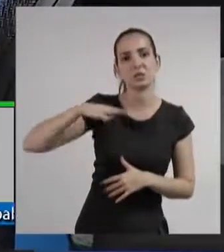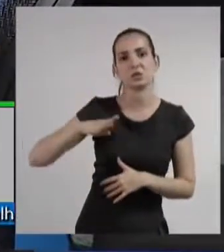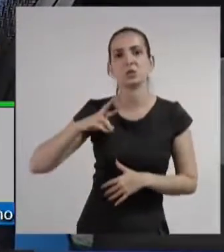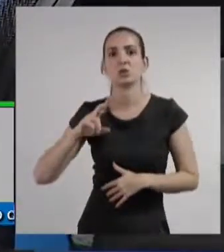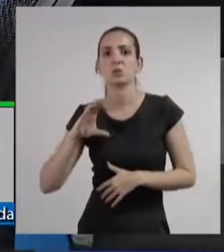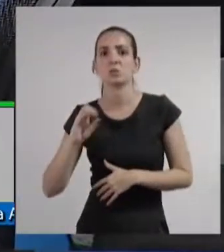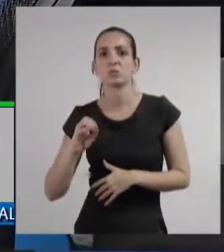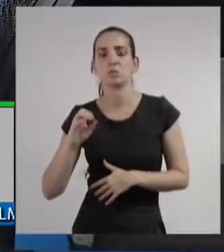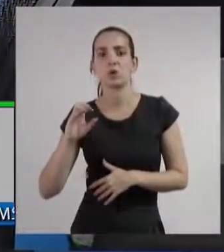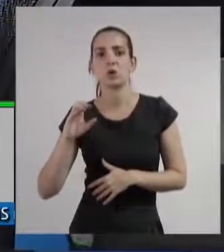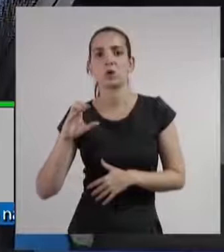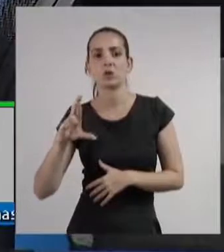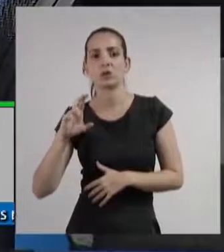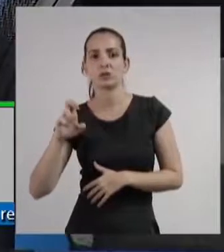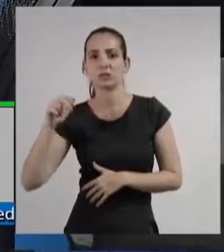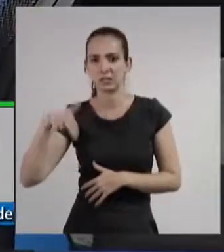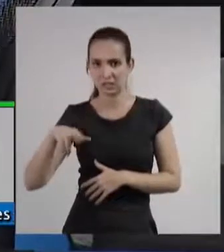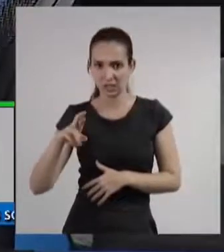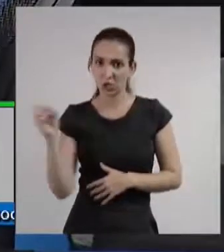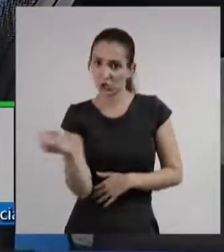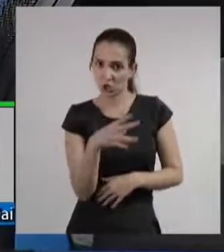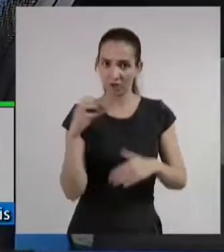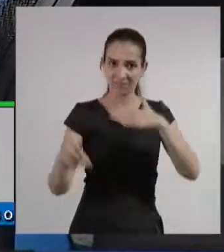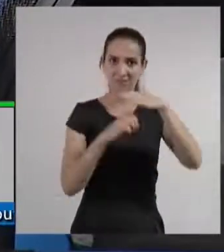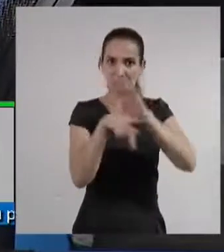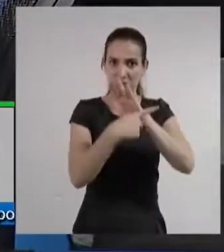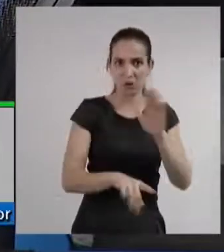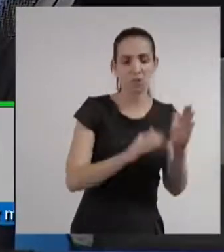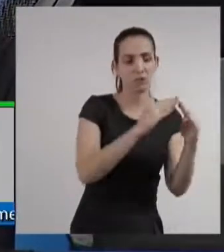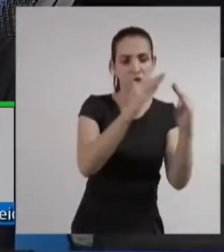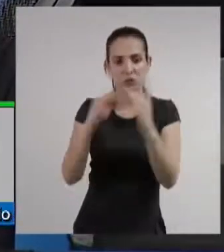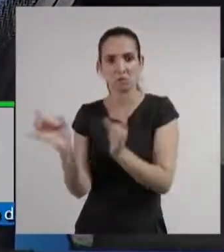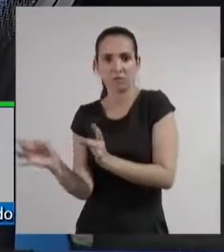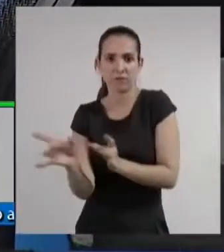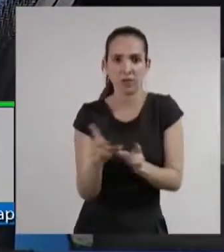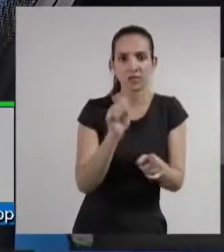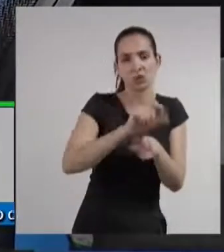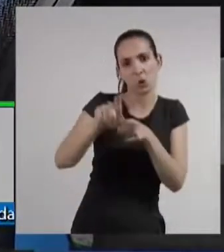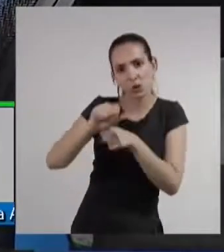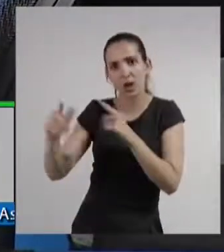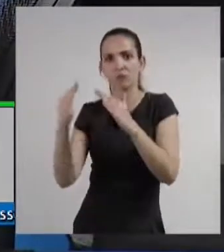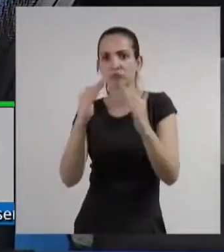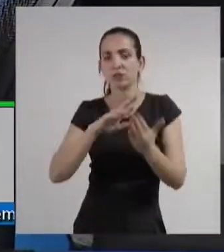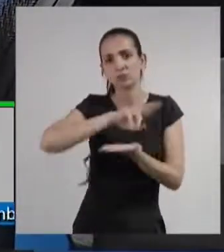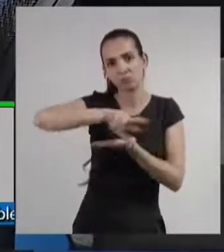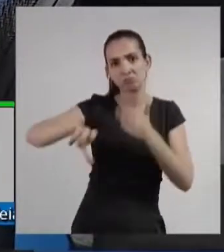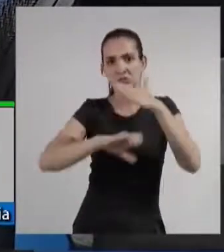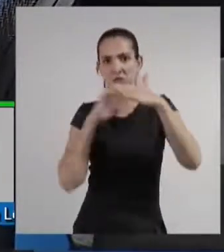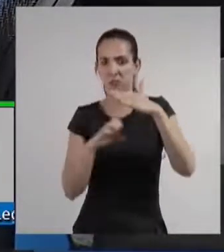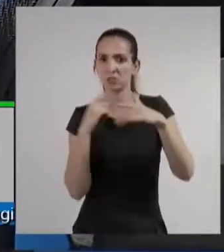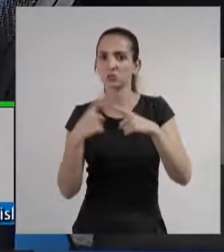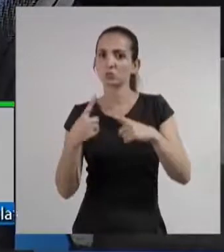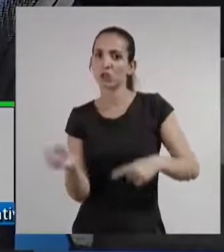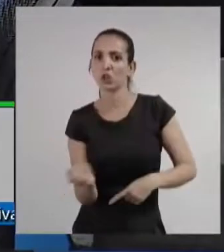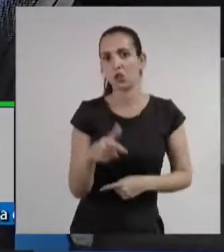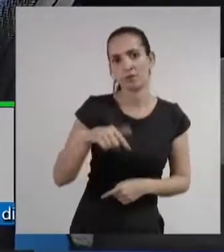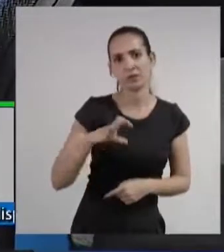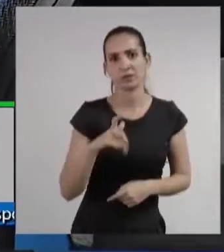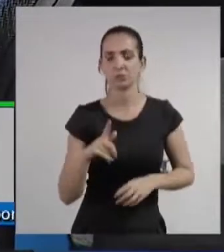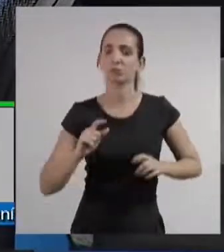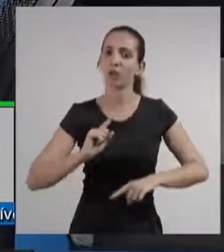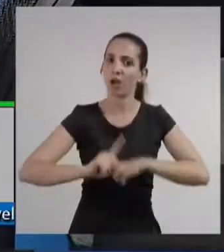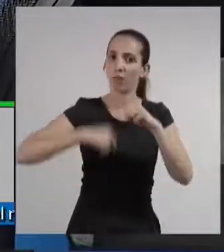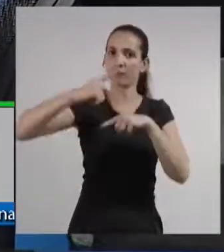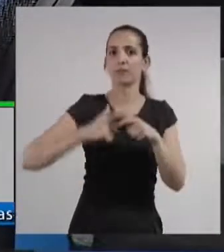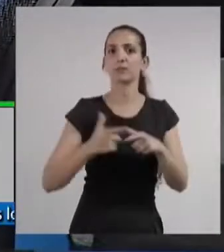Imobiliária, recém-instalada em Campo Grande, pelo empreendedorismo e confiança depositada na pujança e crescimento da economia do